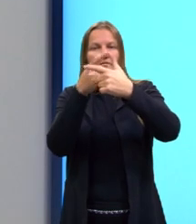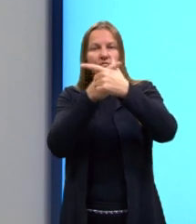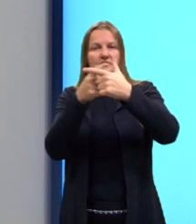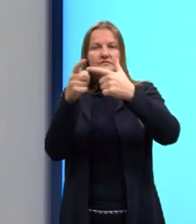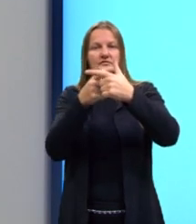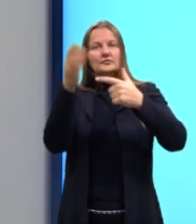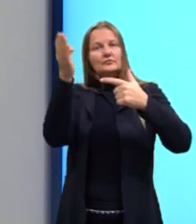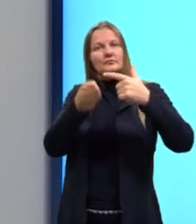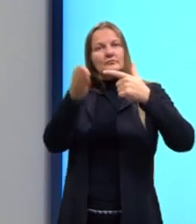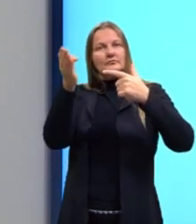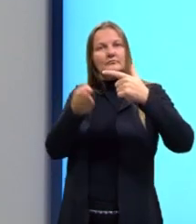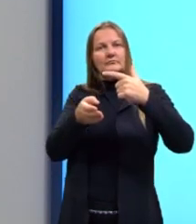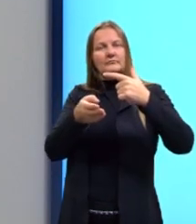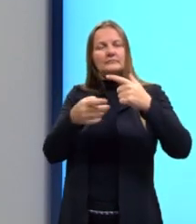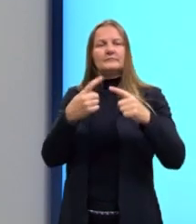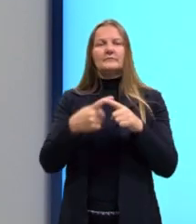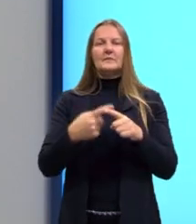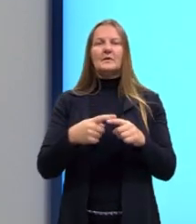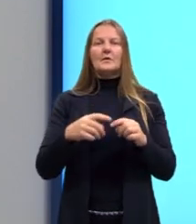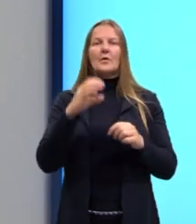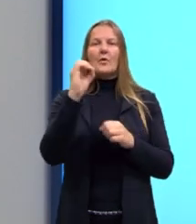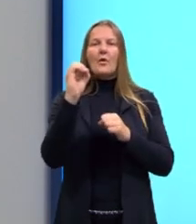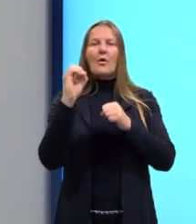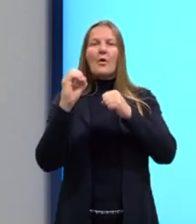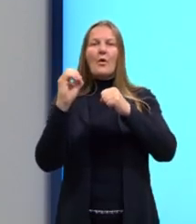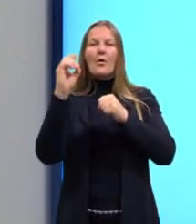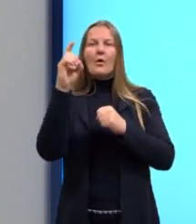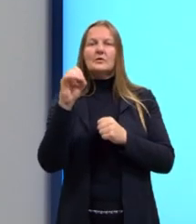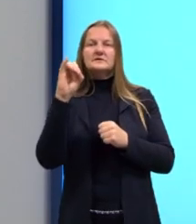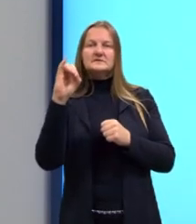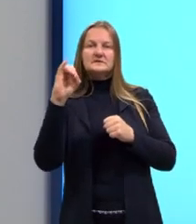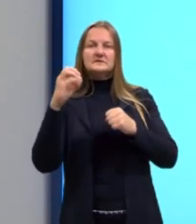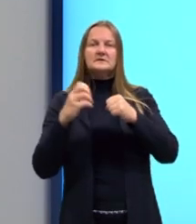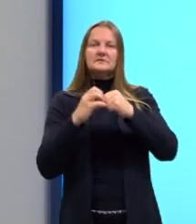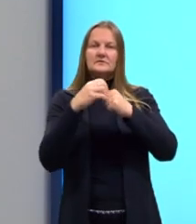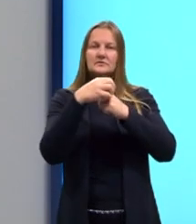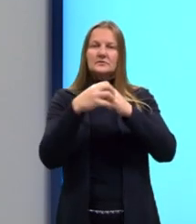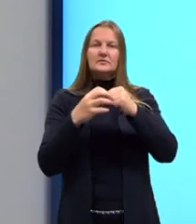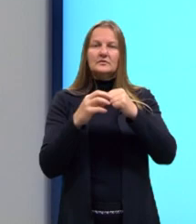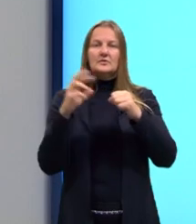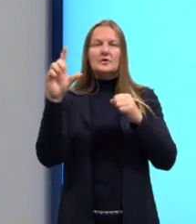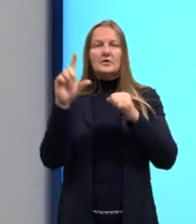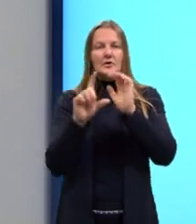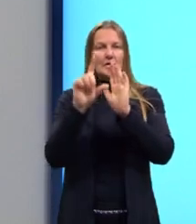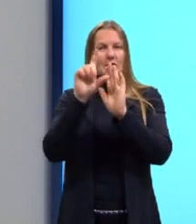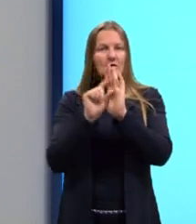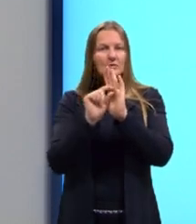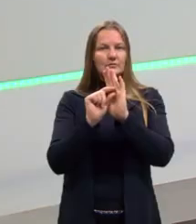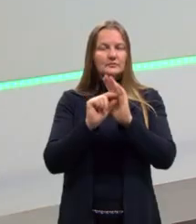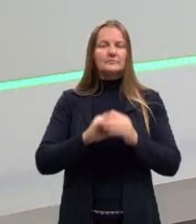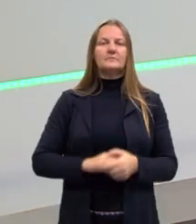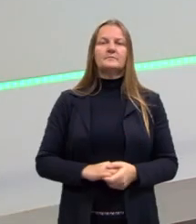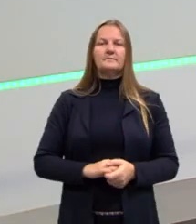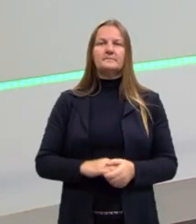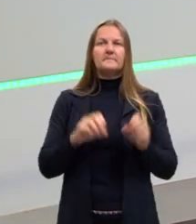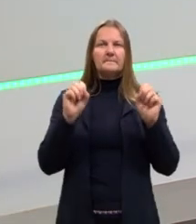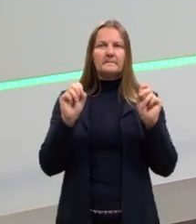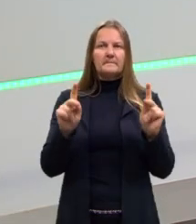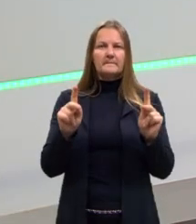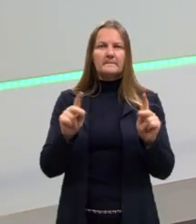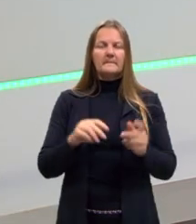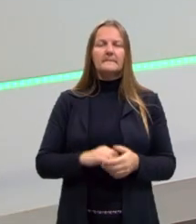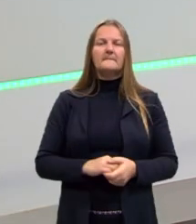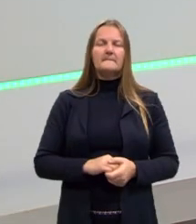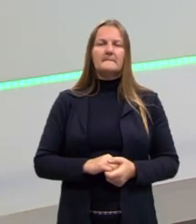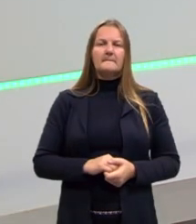barra então ele é uma reação de oxirredução oxidação-redução certo ela